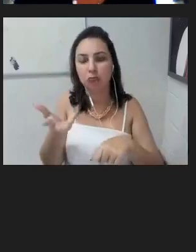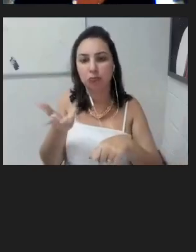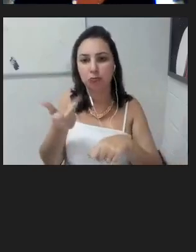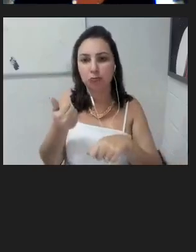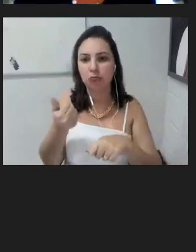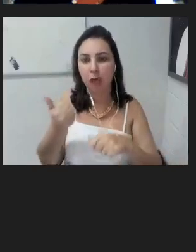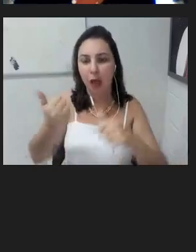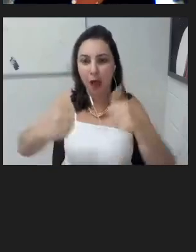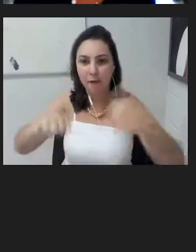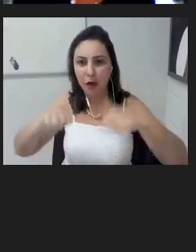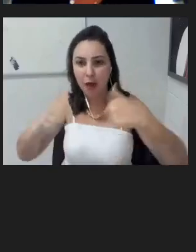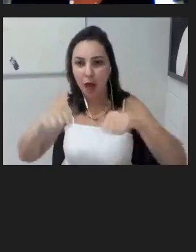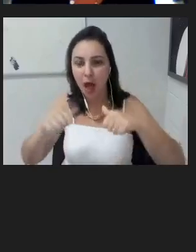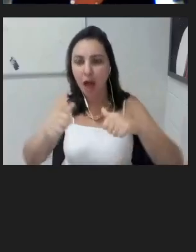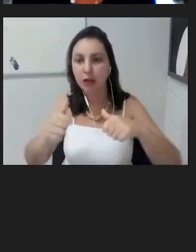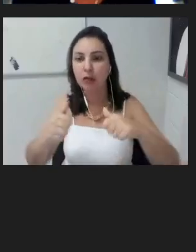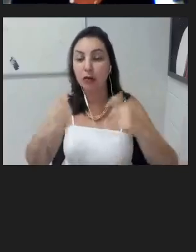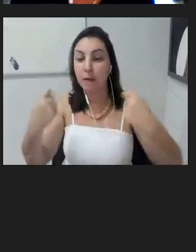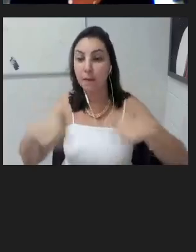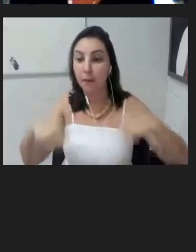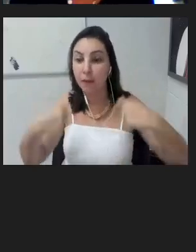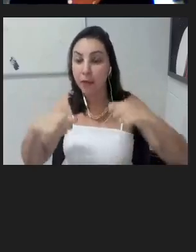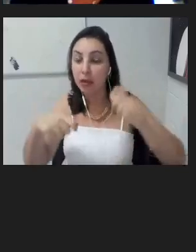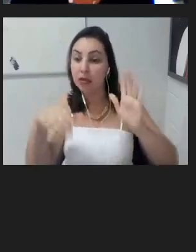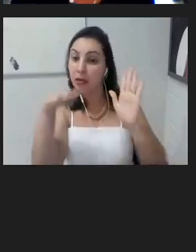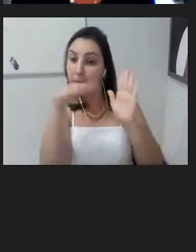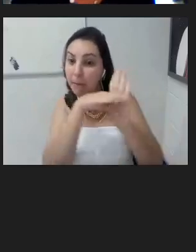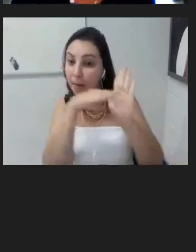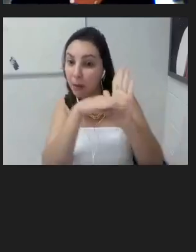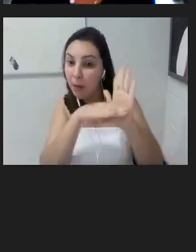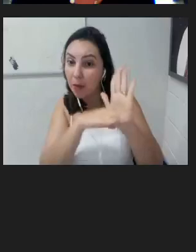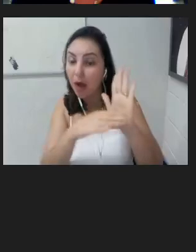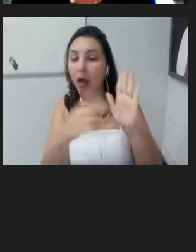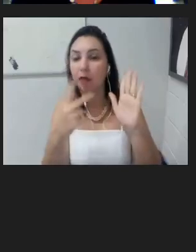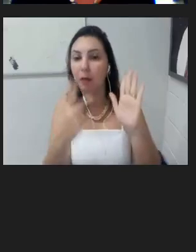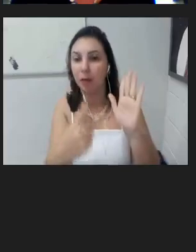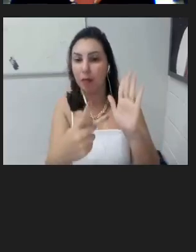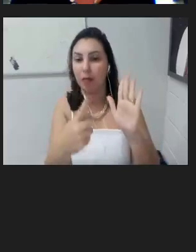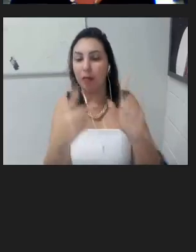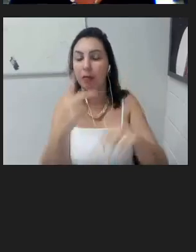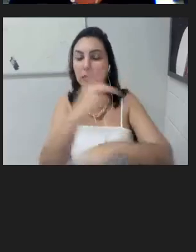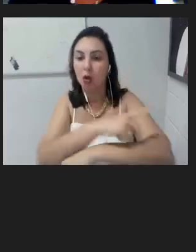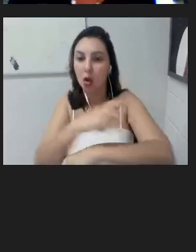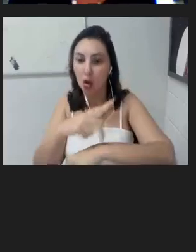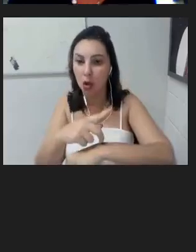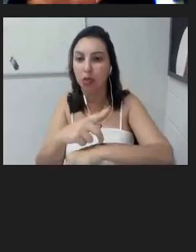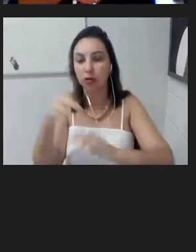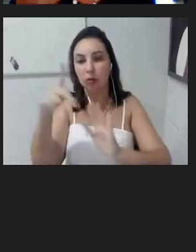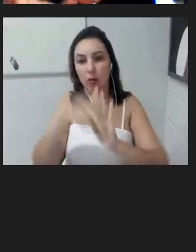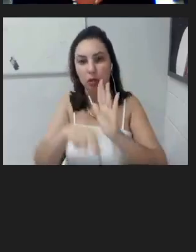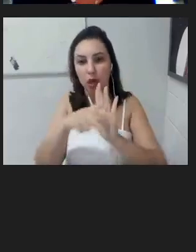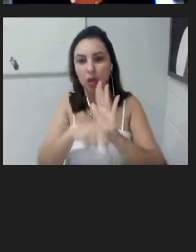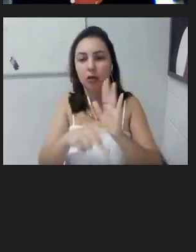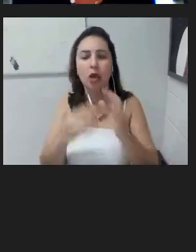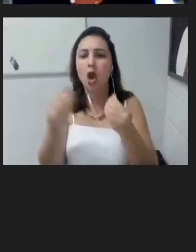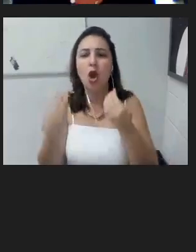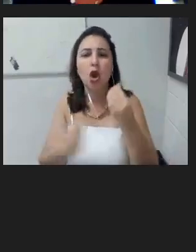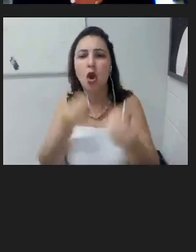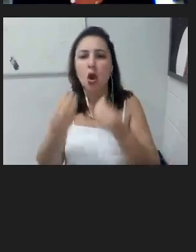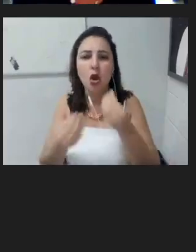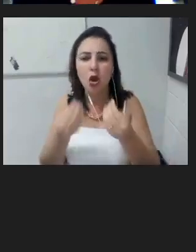precisa conter esses elementos do seu projeto pedagógico. Agora, como transcender do